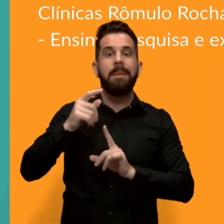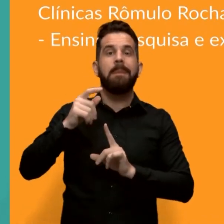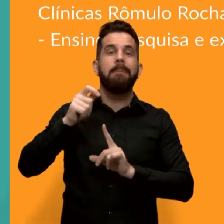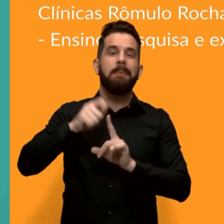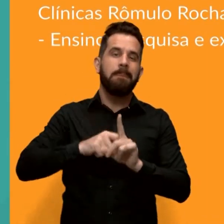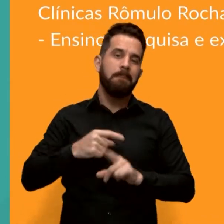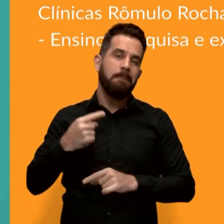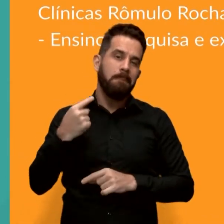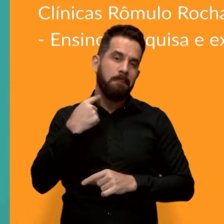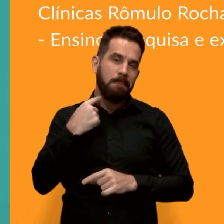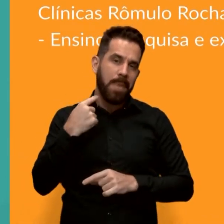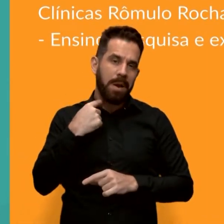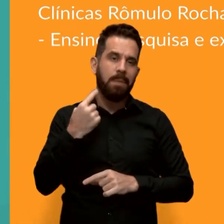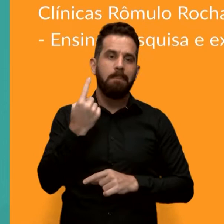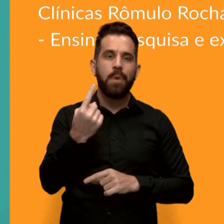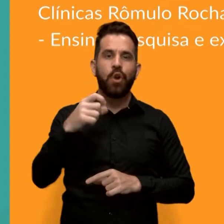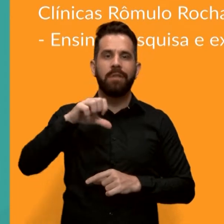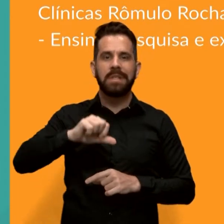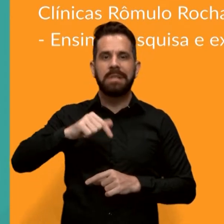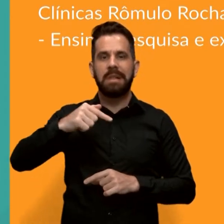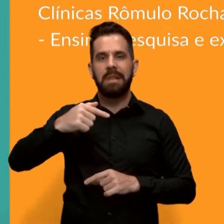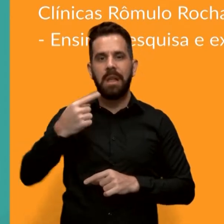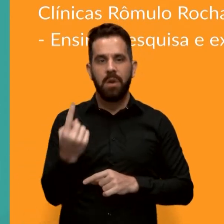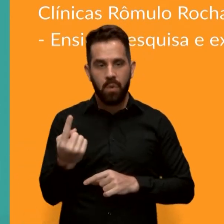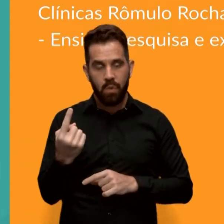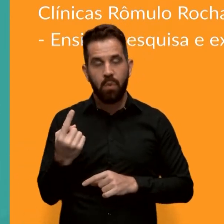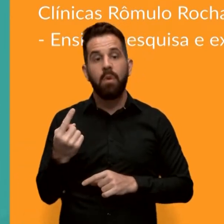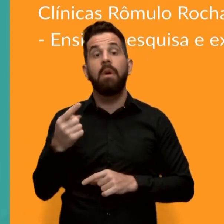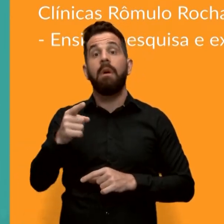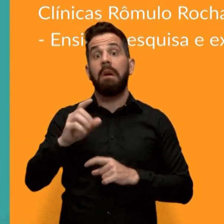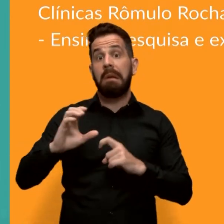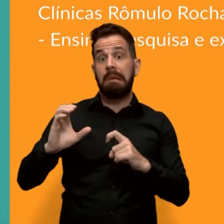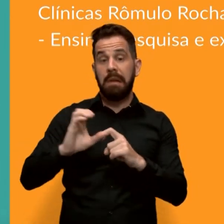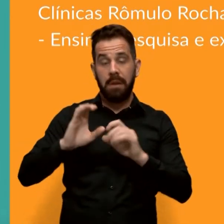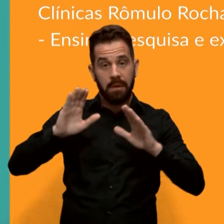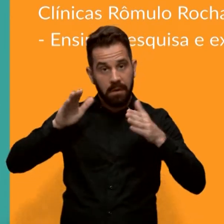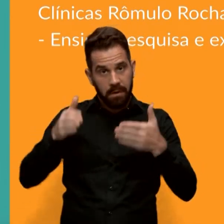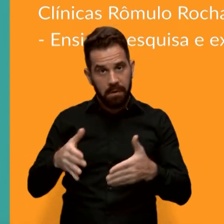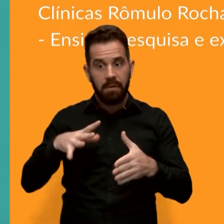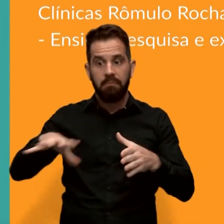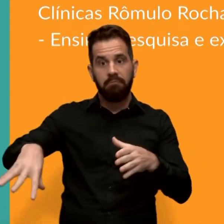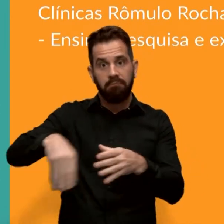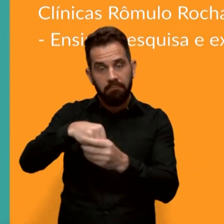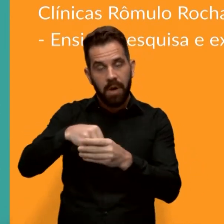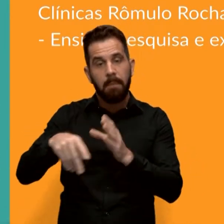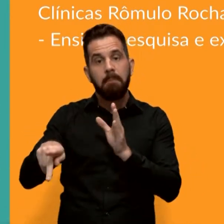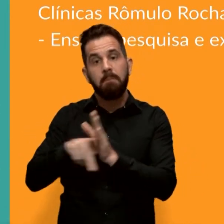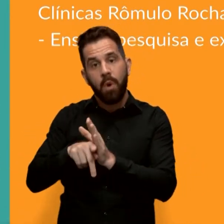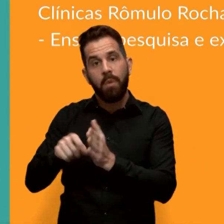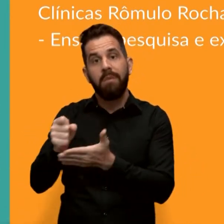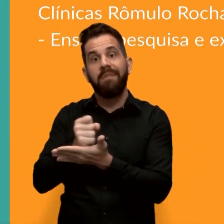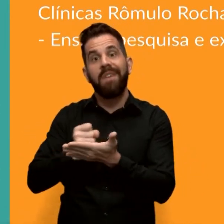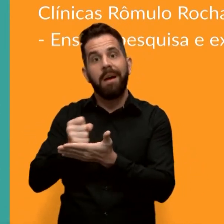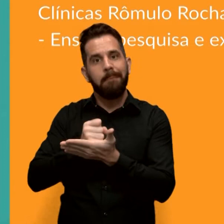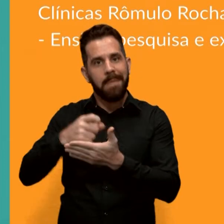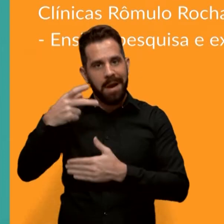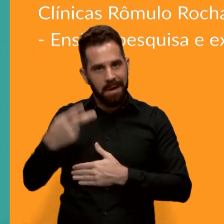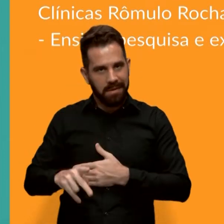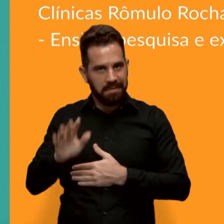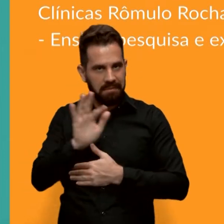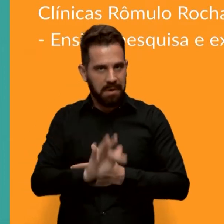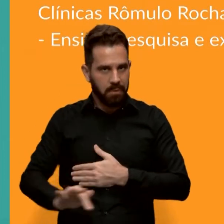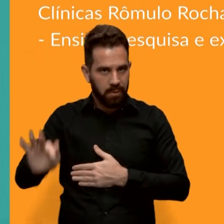Análises Clínicas Rômulo Rocha constitui um dos centros complementares da Faculdade de Farmácia da UFG e